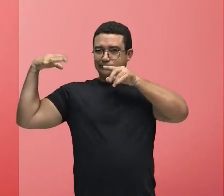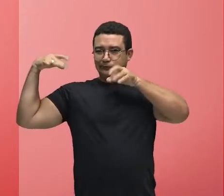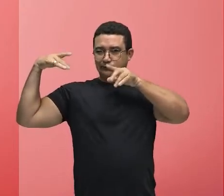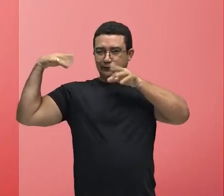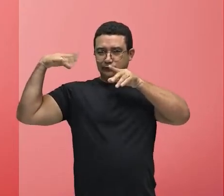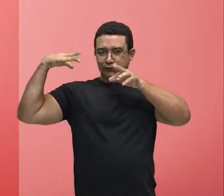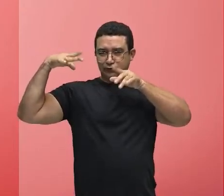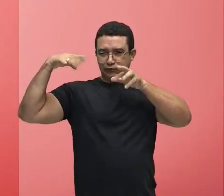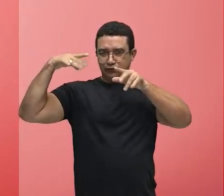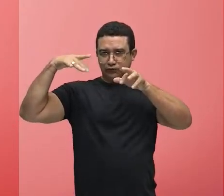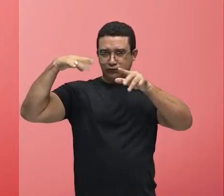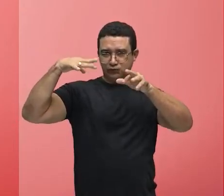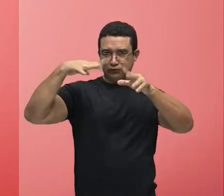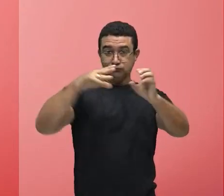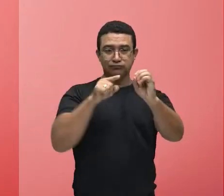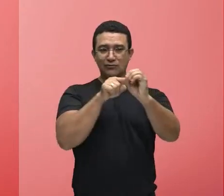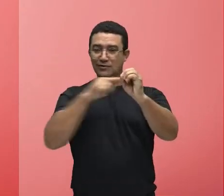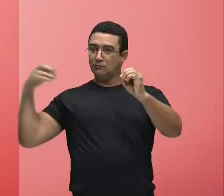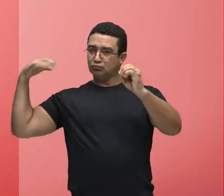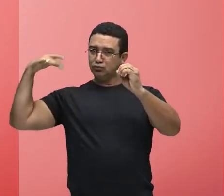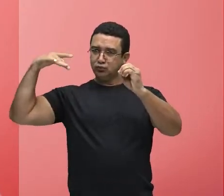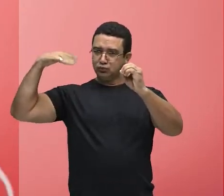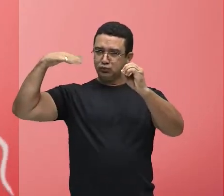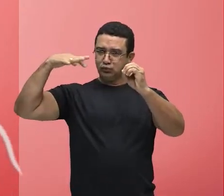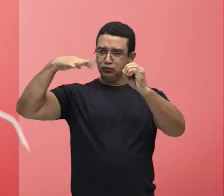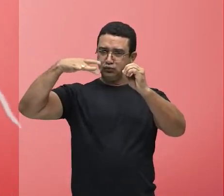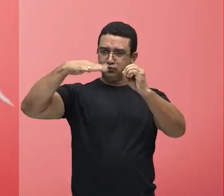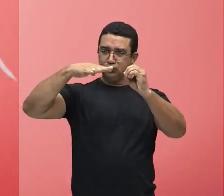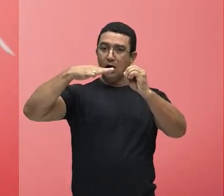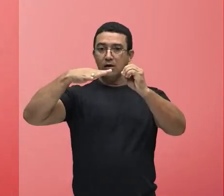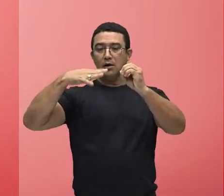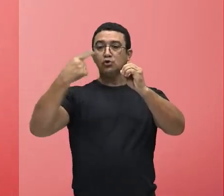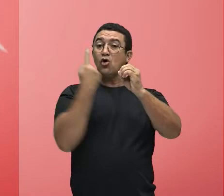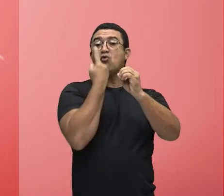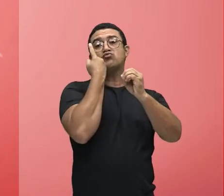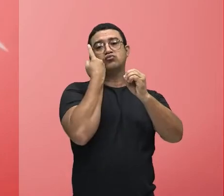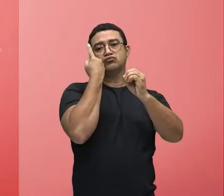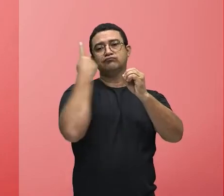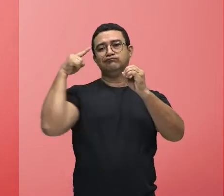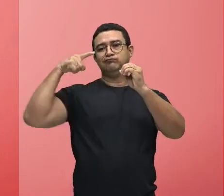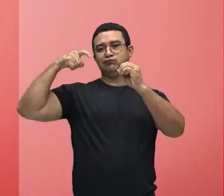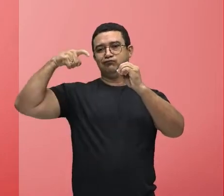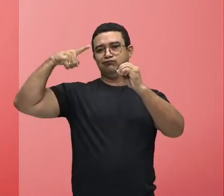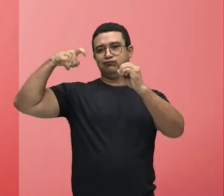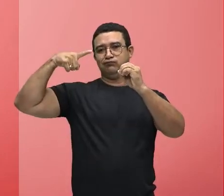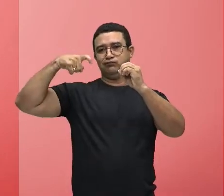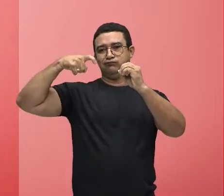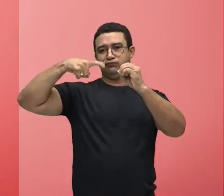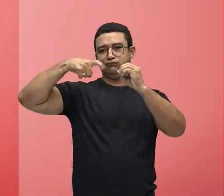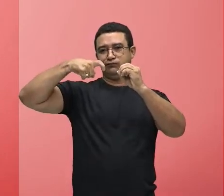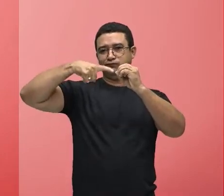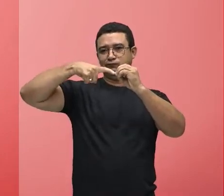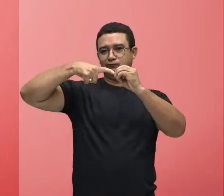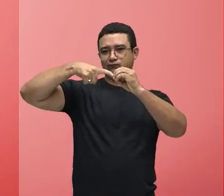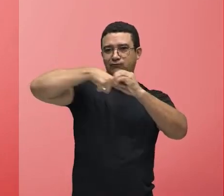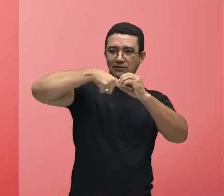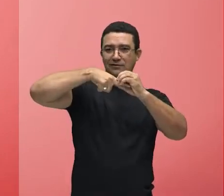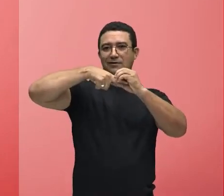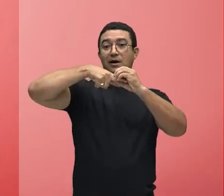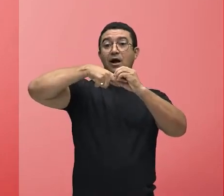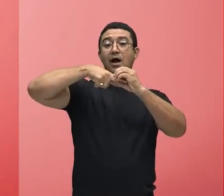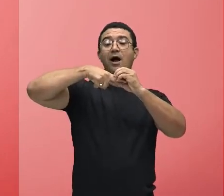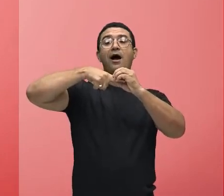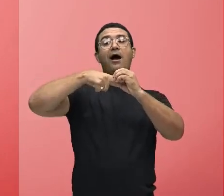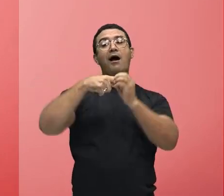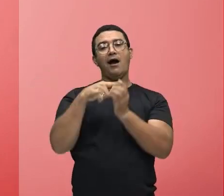sobreviventes rodeia o ovócito secundário. Apenas um entra no ovócito secundário. Nesse momento,